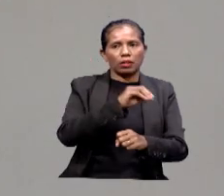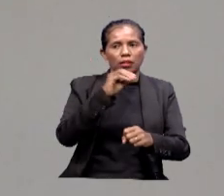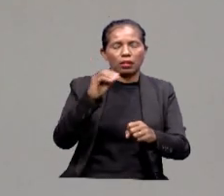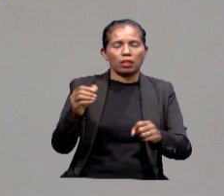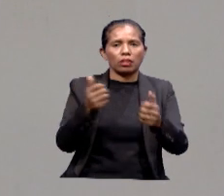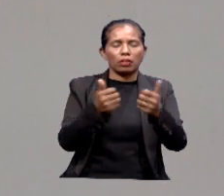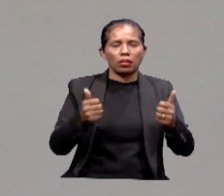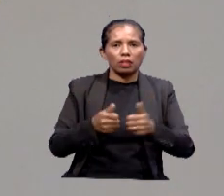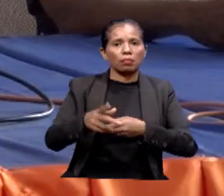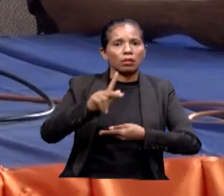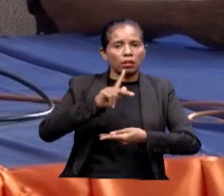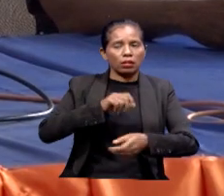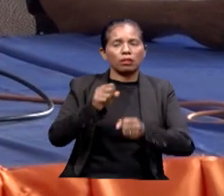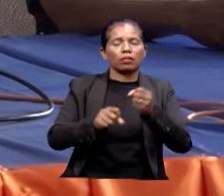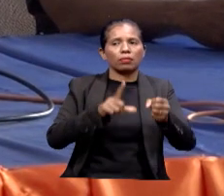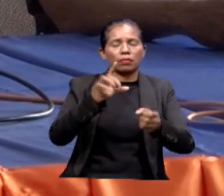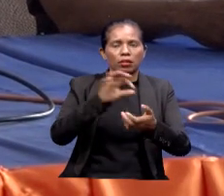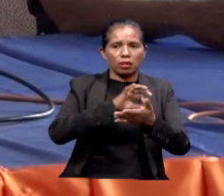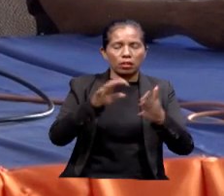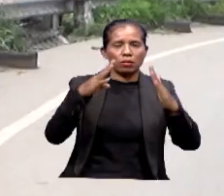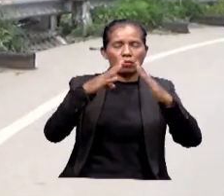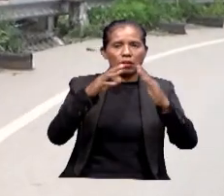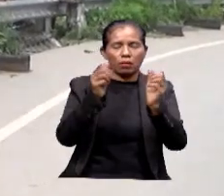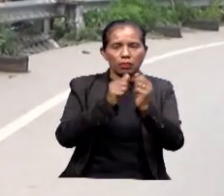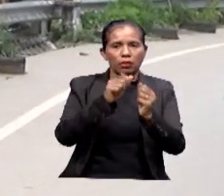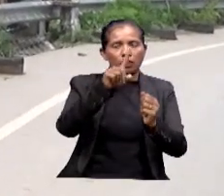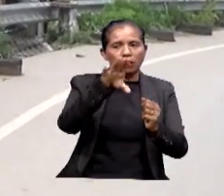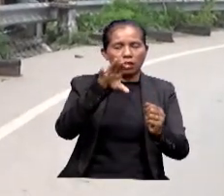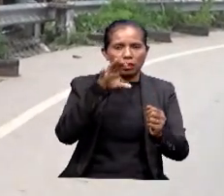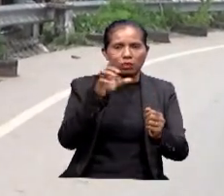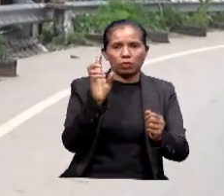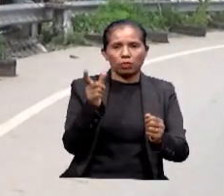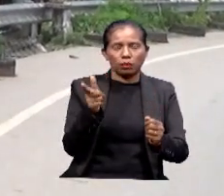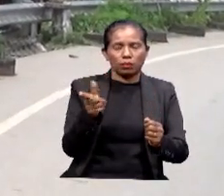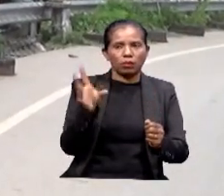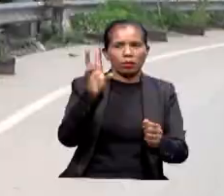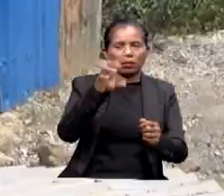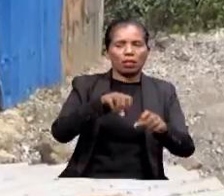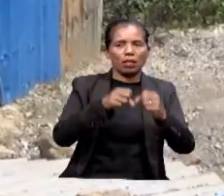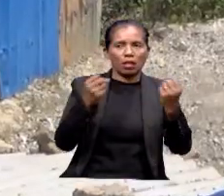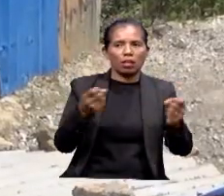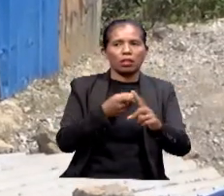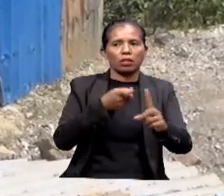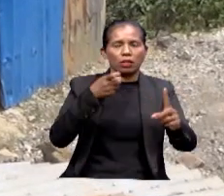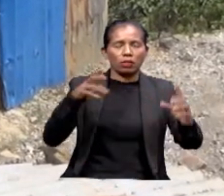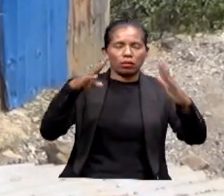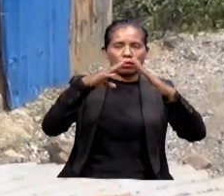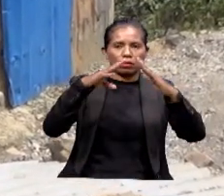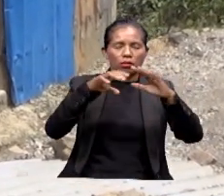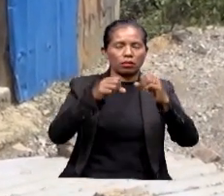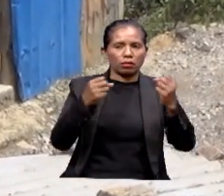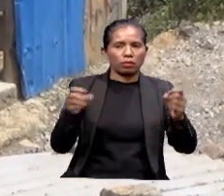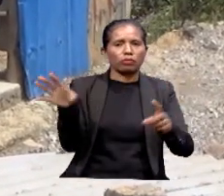proteção civil resista uma hamutuk atus ida rua nulu rasing itu, maketan estrago susi aning ho intensidade